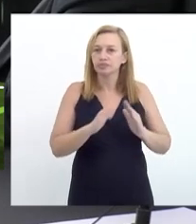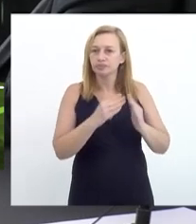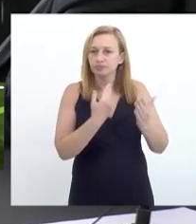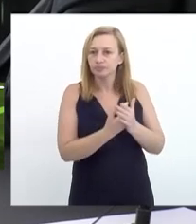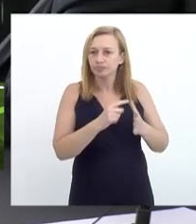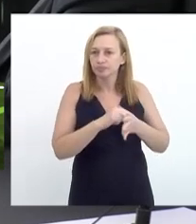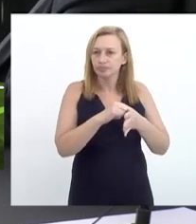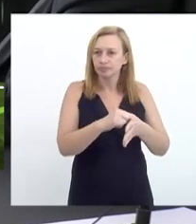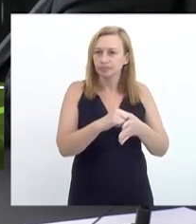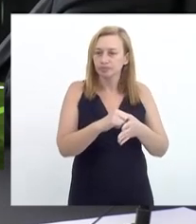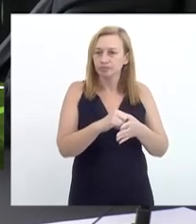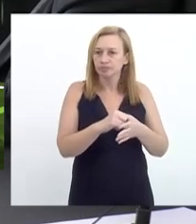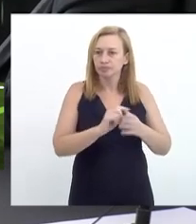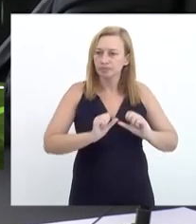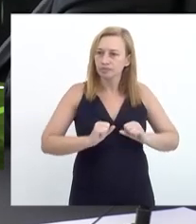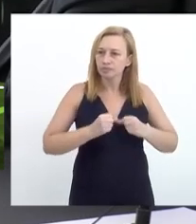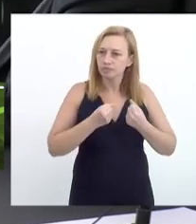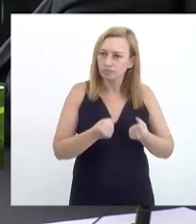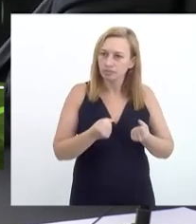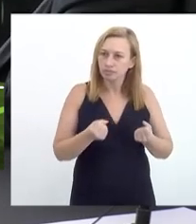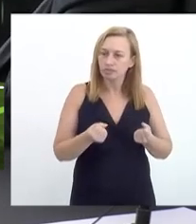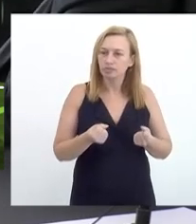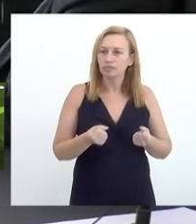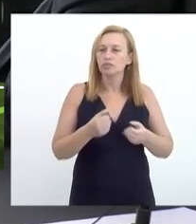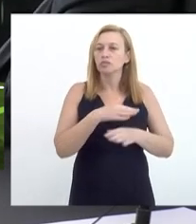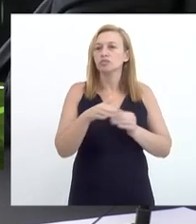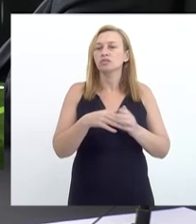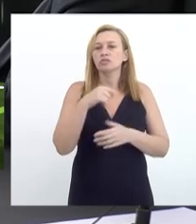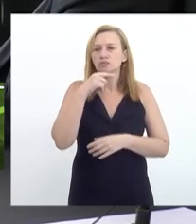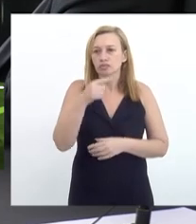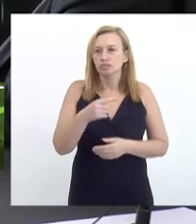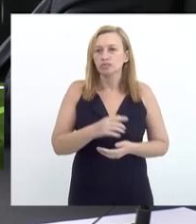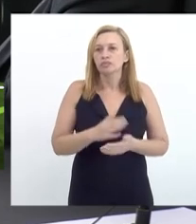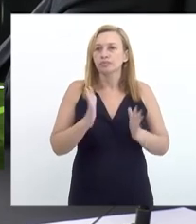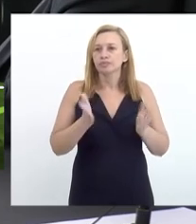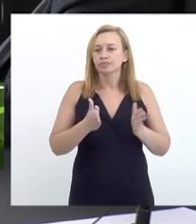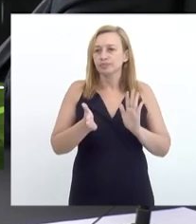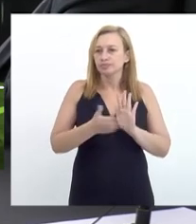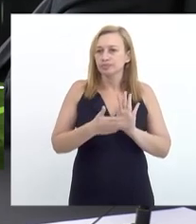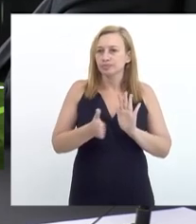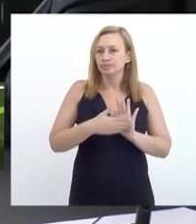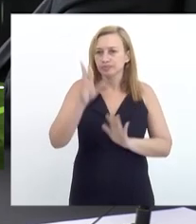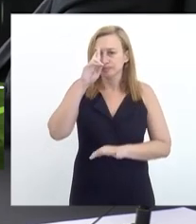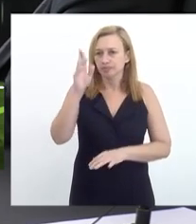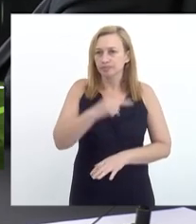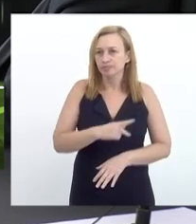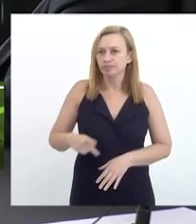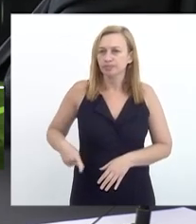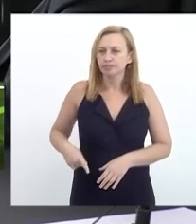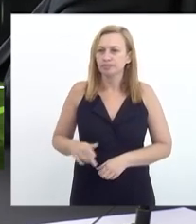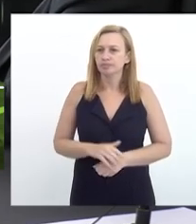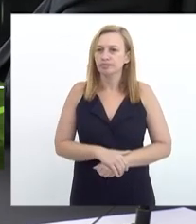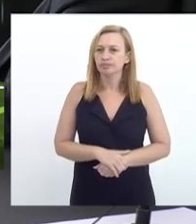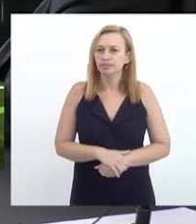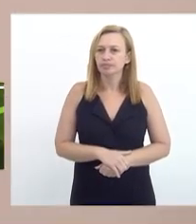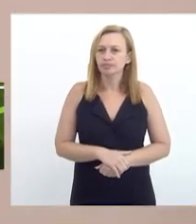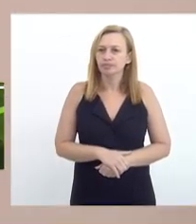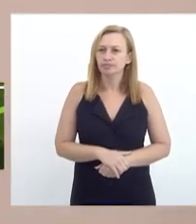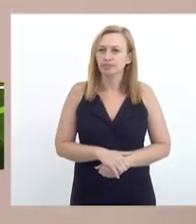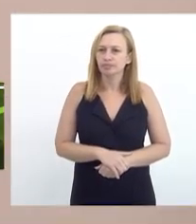líderes Dispostos A tirar Todas as dúvidas Eu queria fazer Uma proposta Senhor presidente É É